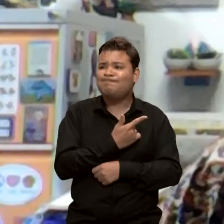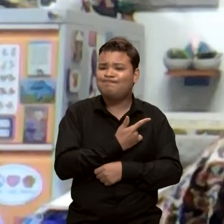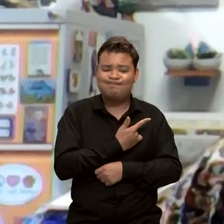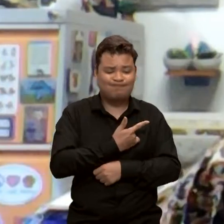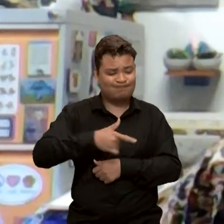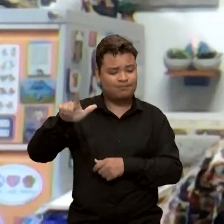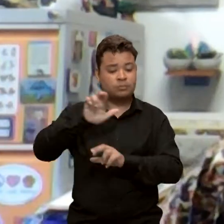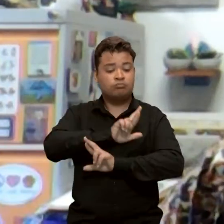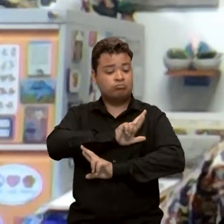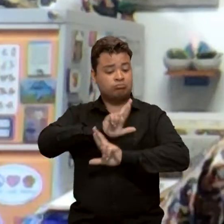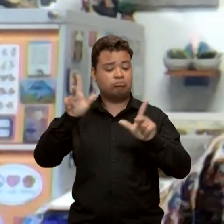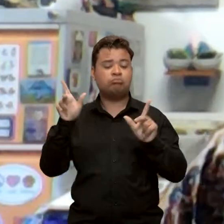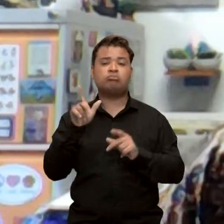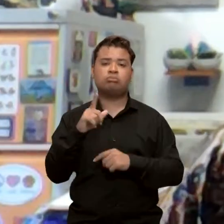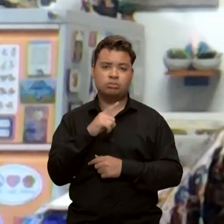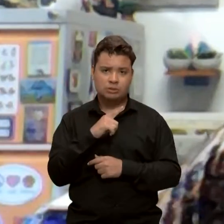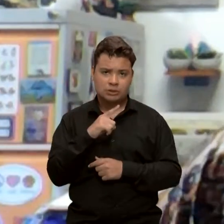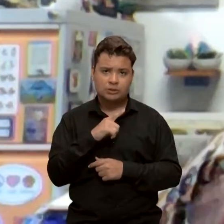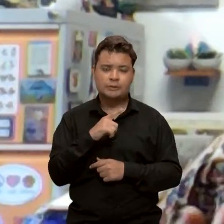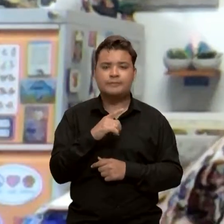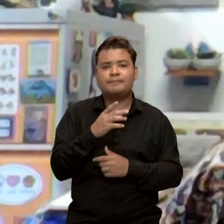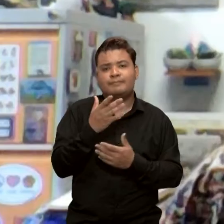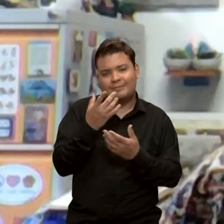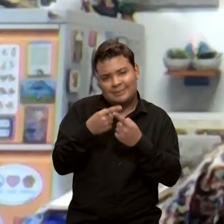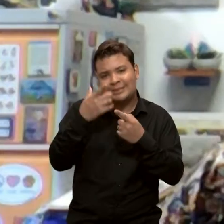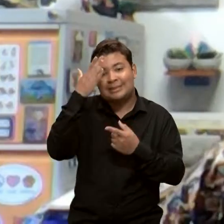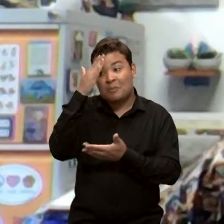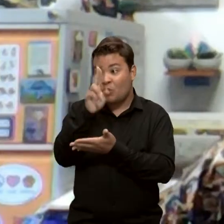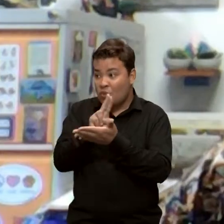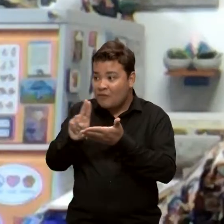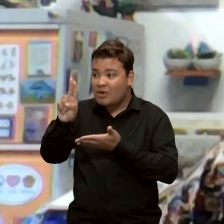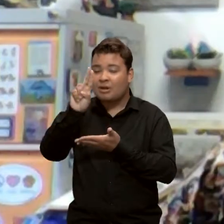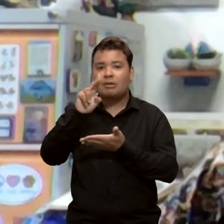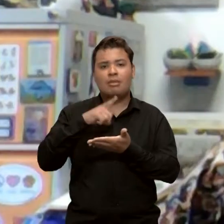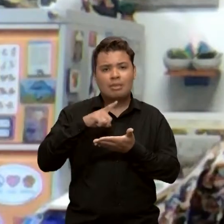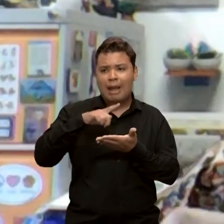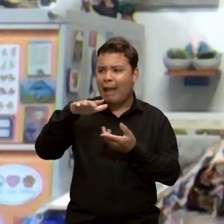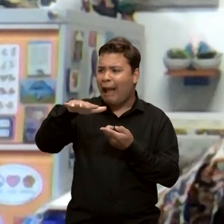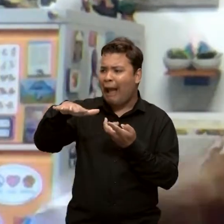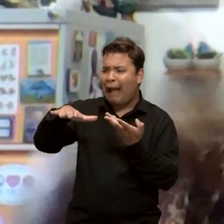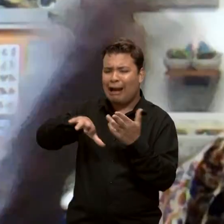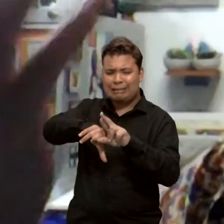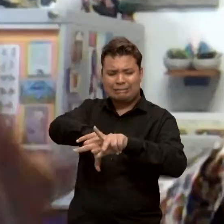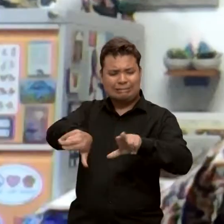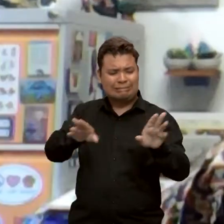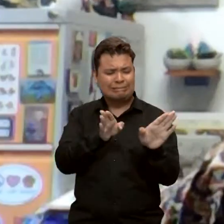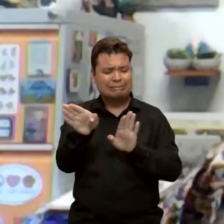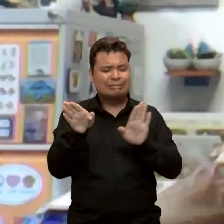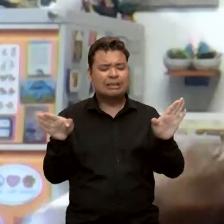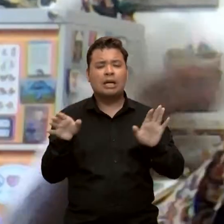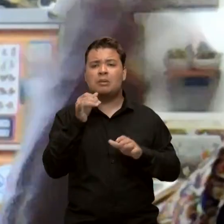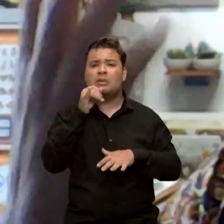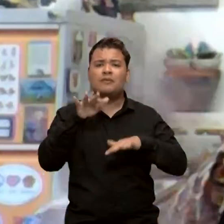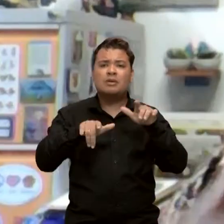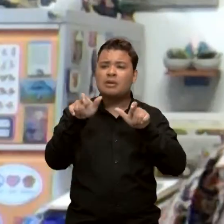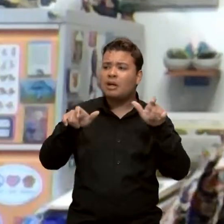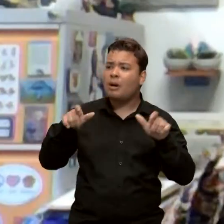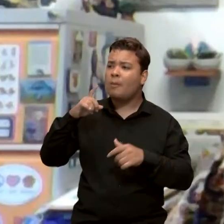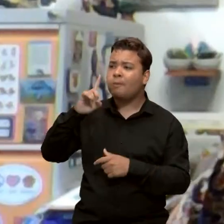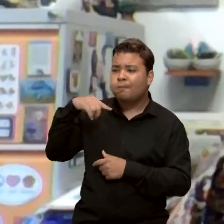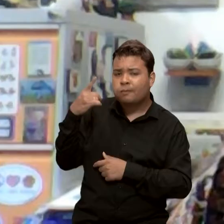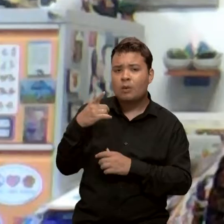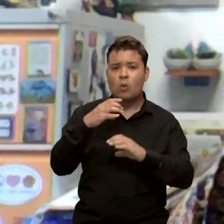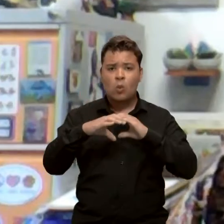né, dentro da amplitude da universidade. Você pode ter o pessoal do direito, da comunicação, da física,